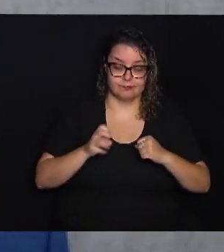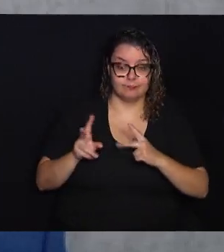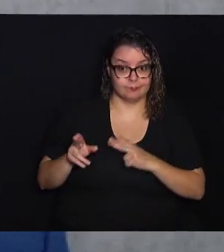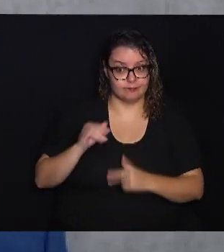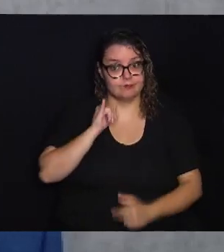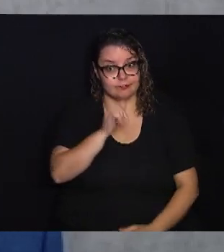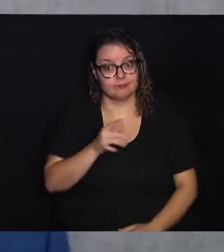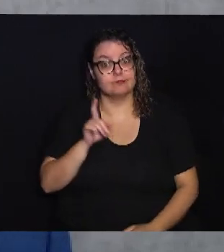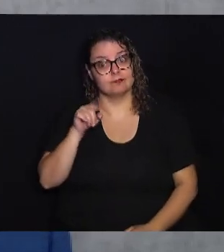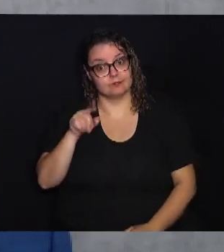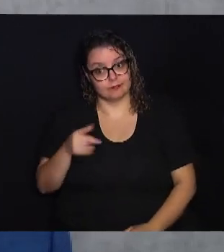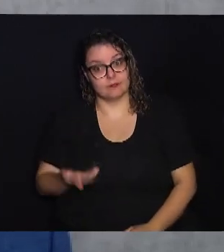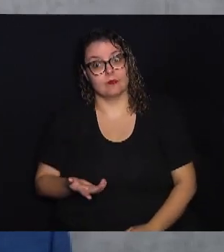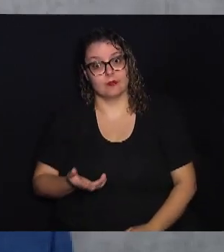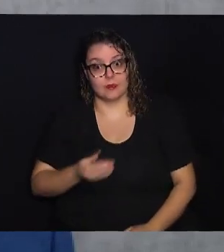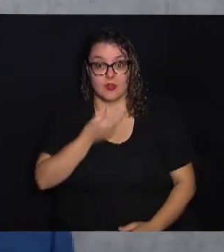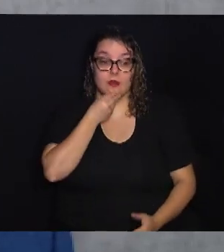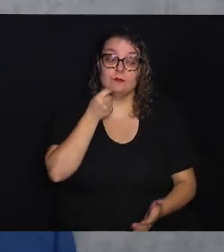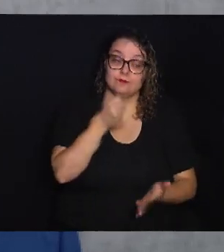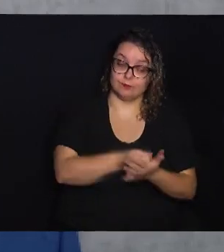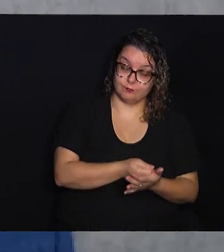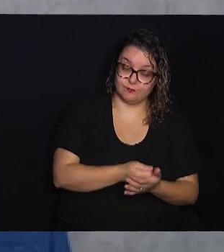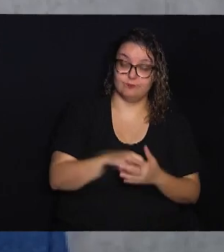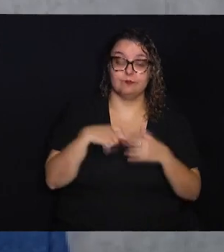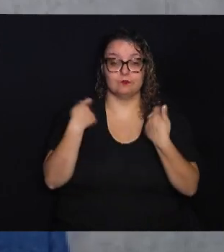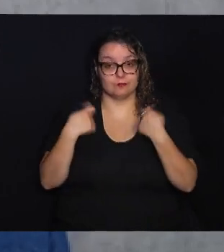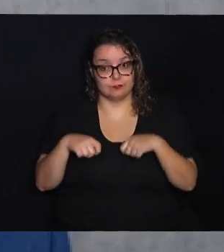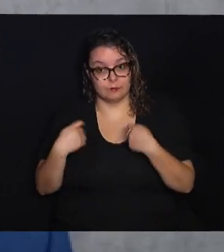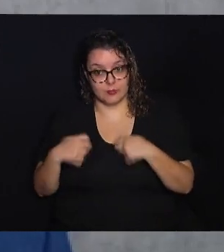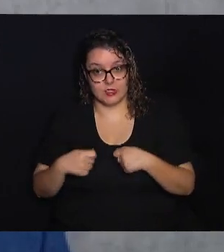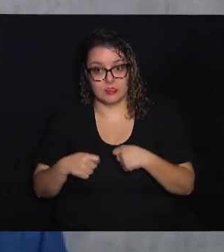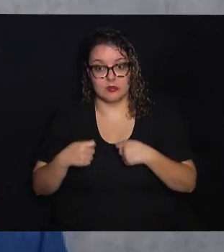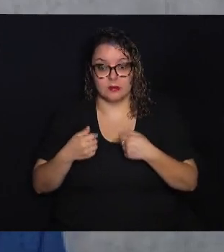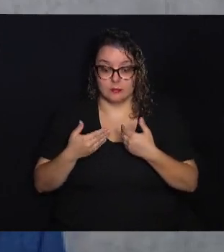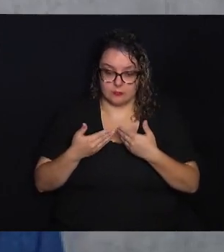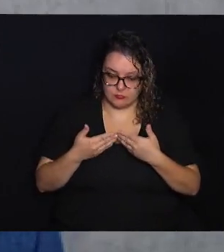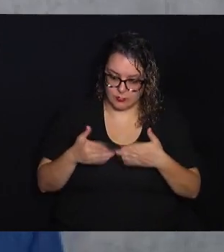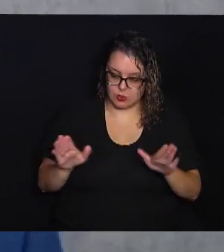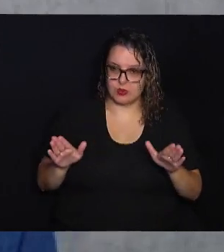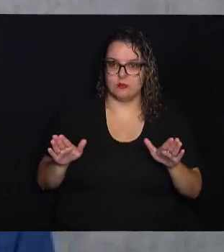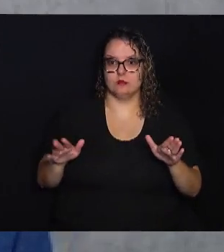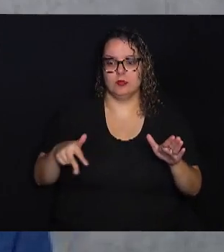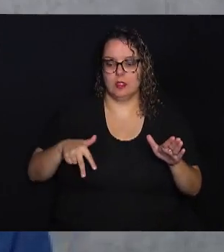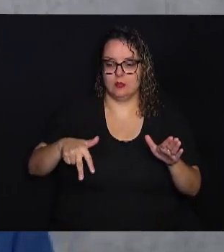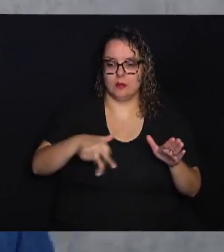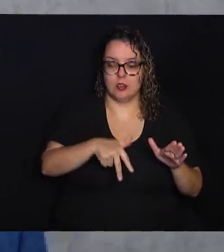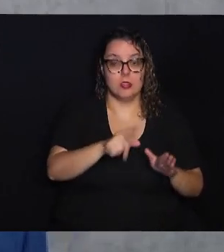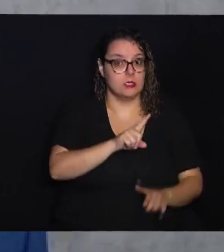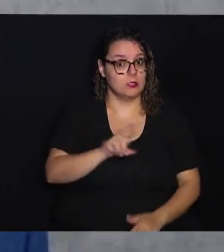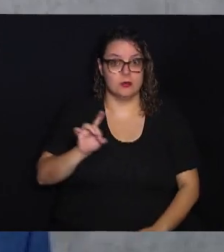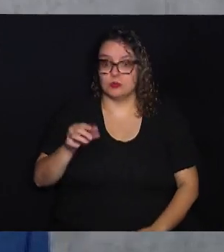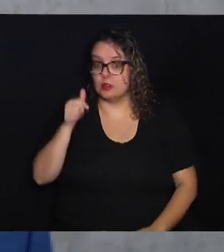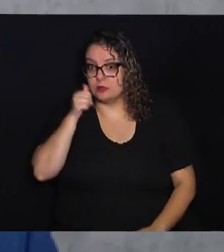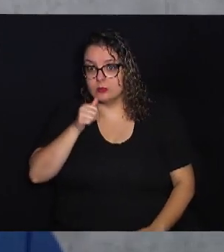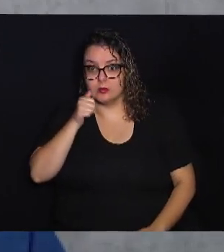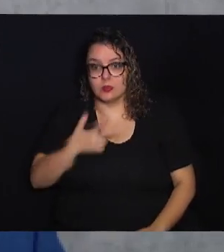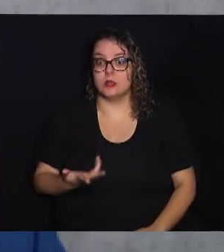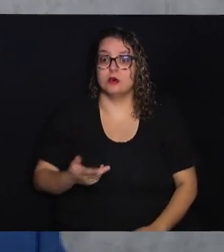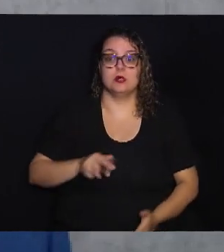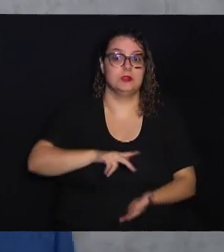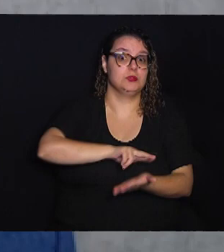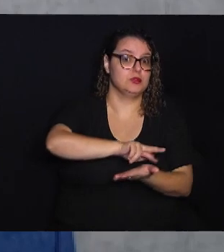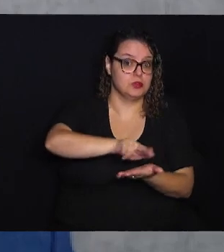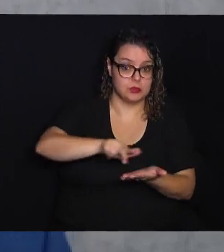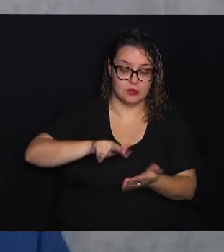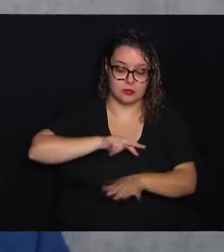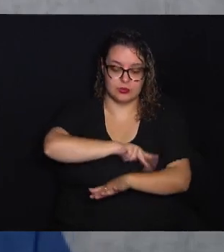sabe que a mineração, como eu disse, ela é ainda machista, mas a gente precisa abrir essas portas para que não